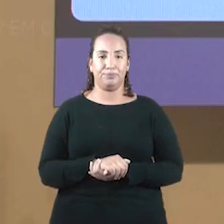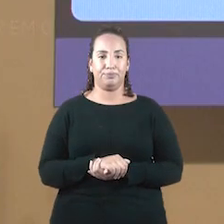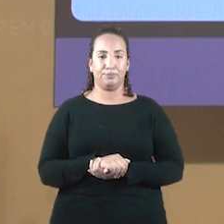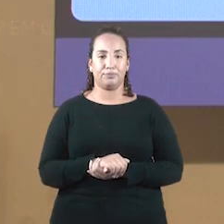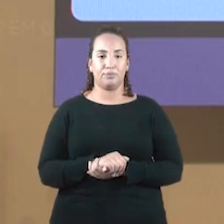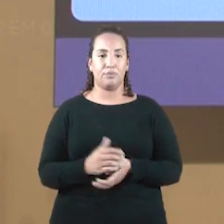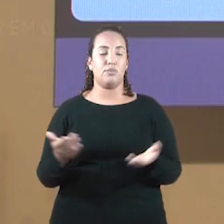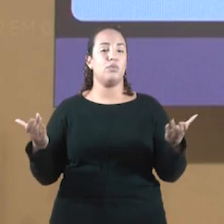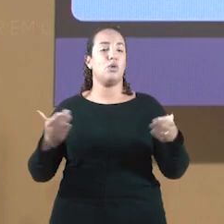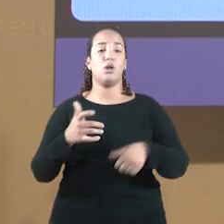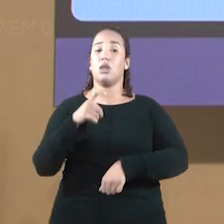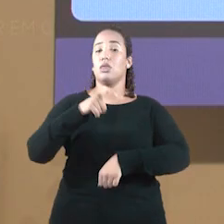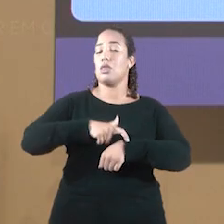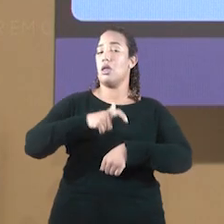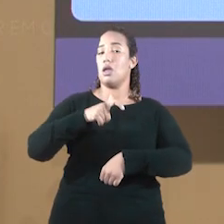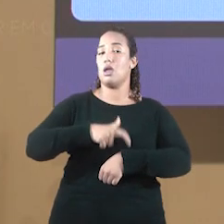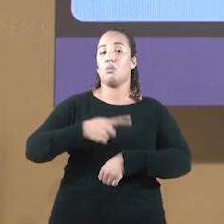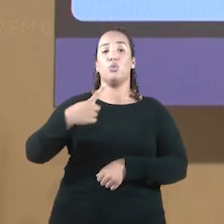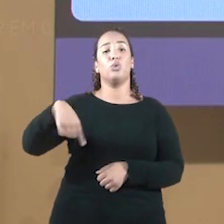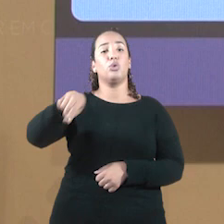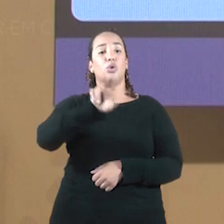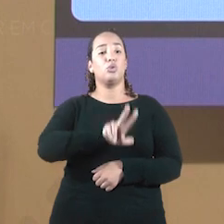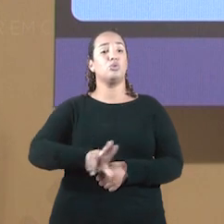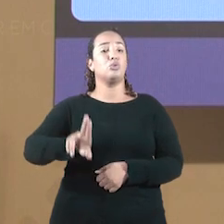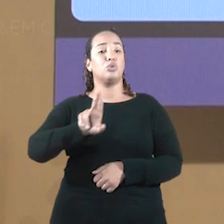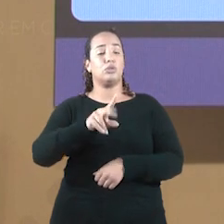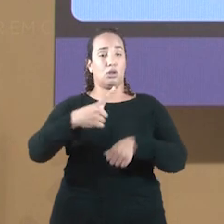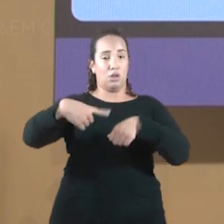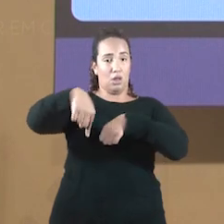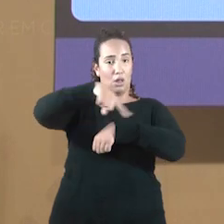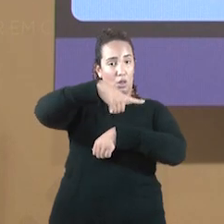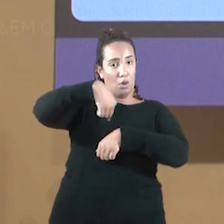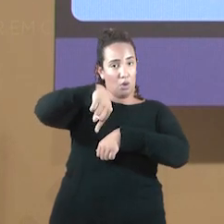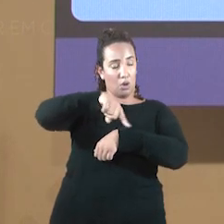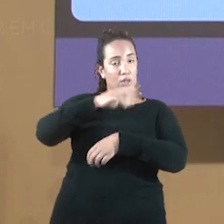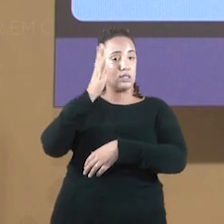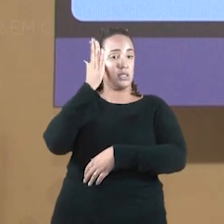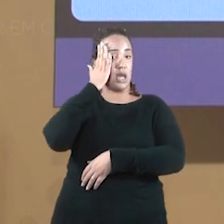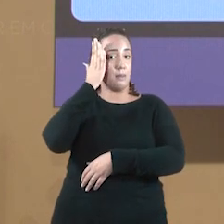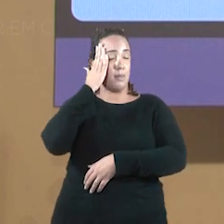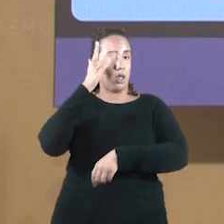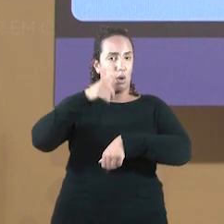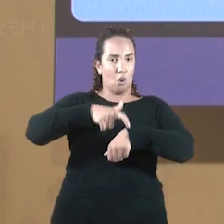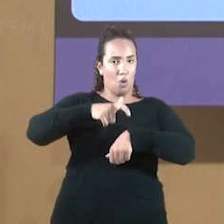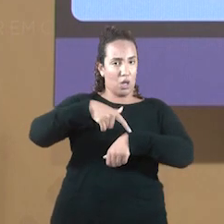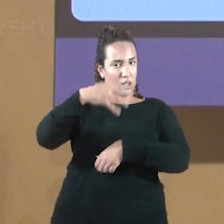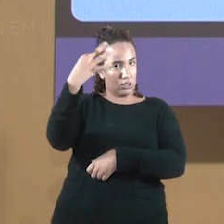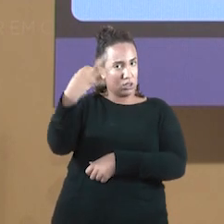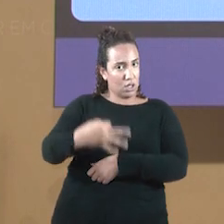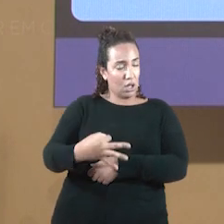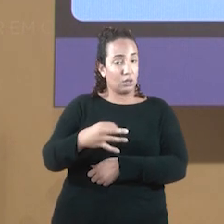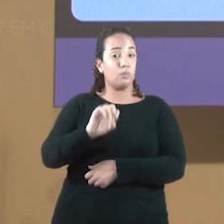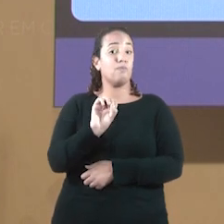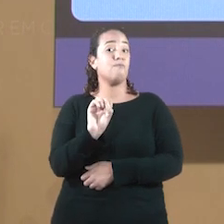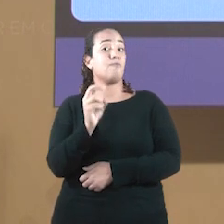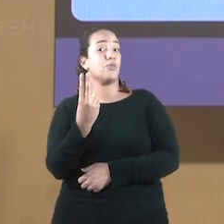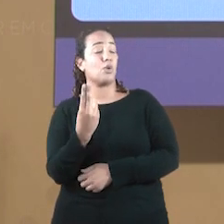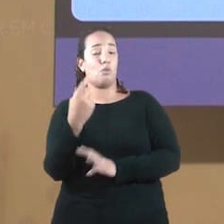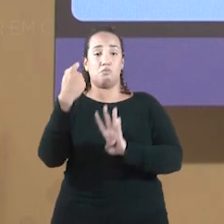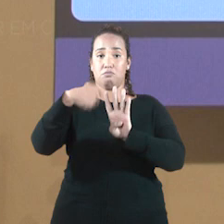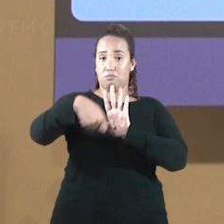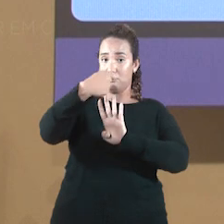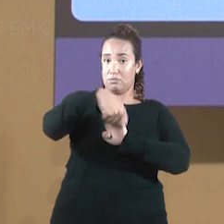Já para medir o tempo, nós usamos o relógio para marcar as horas, não é? Ou